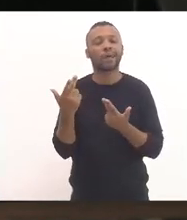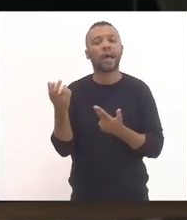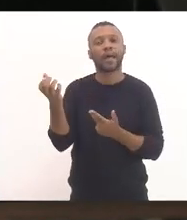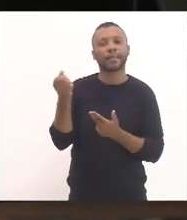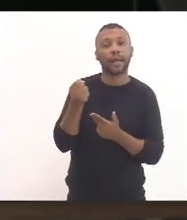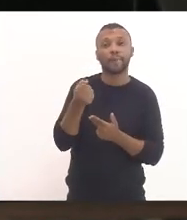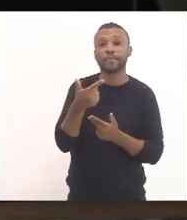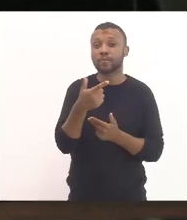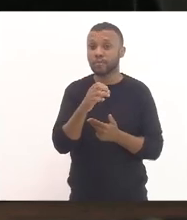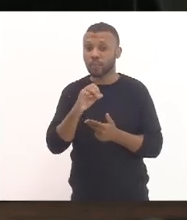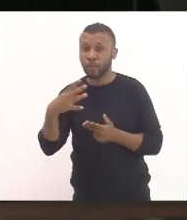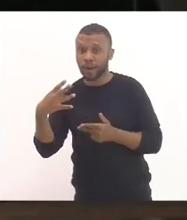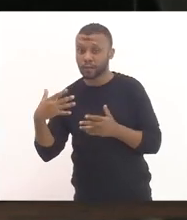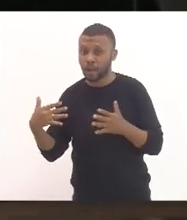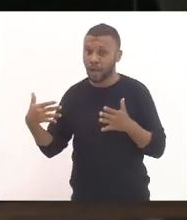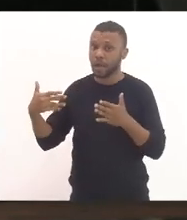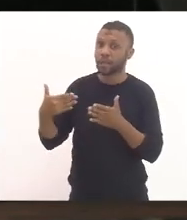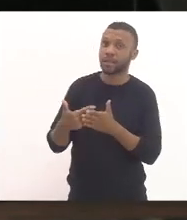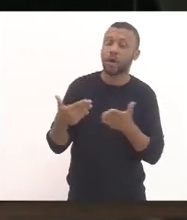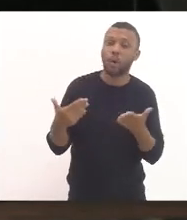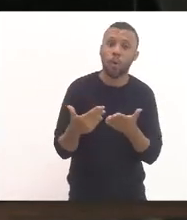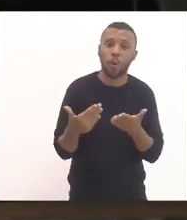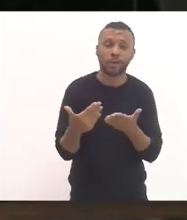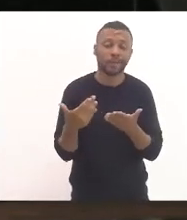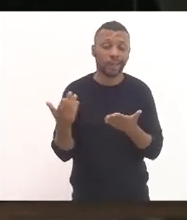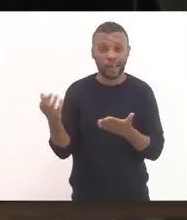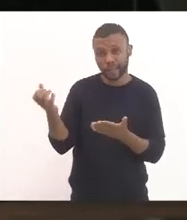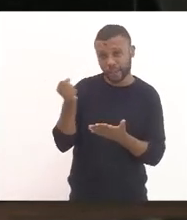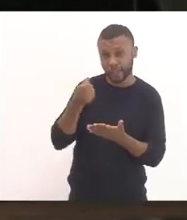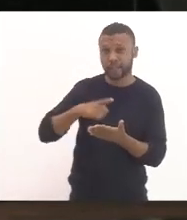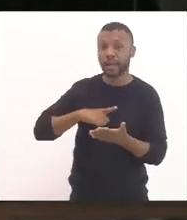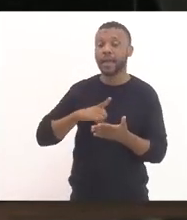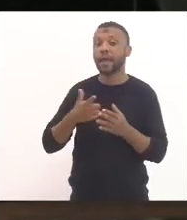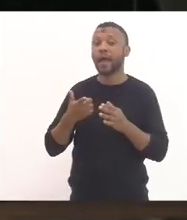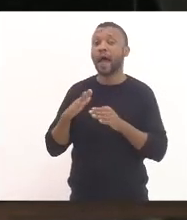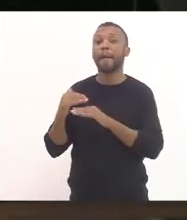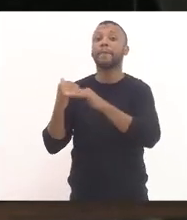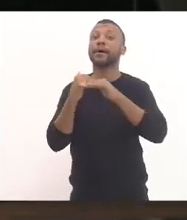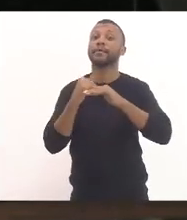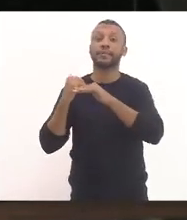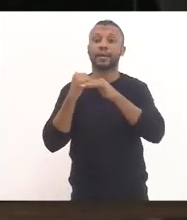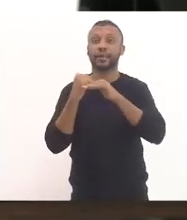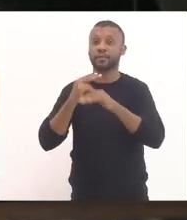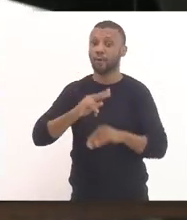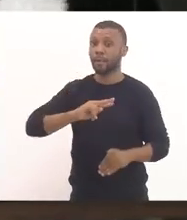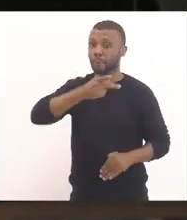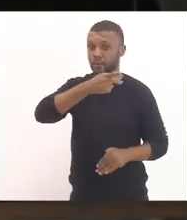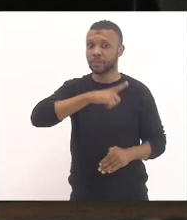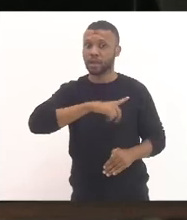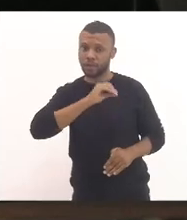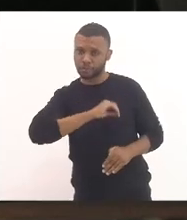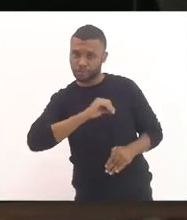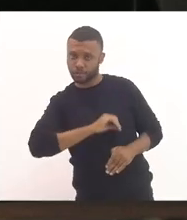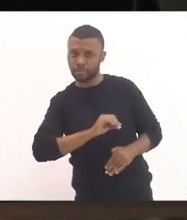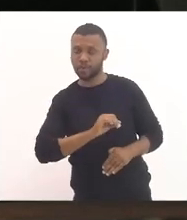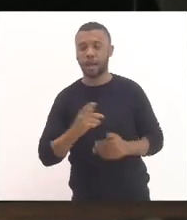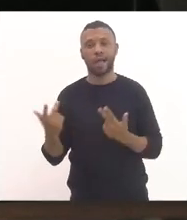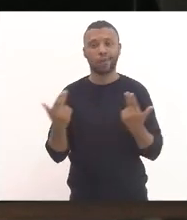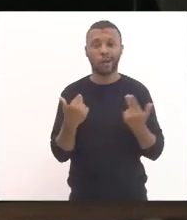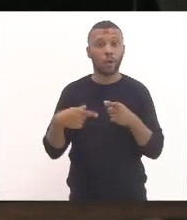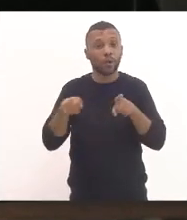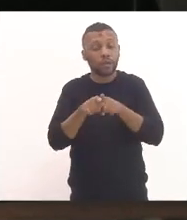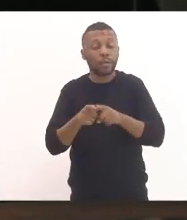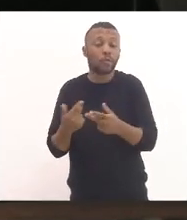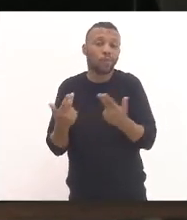2004 anteriormente que ela já sabe conseguiu fosse porque ela tem validade em todo momento que o ativo têm elas tem também só que eu também